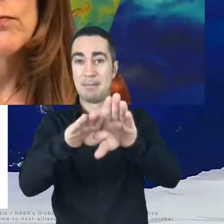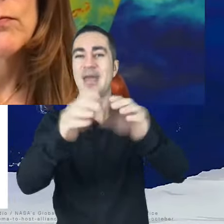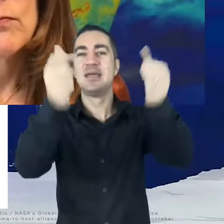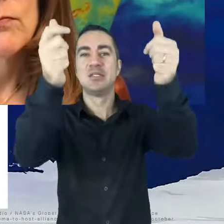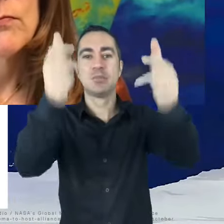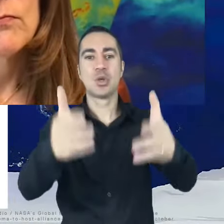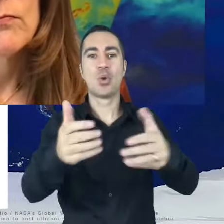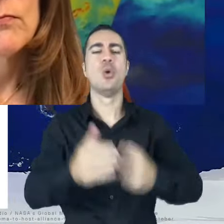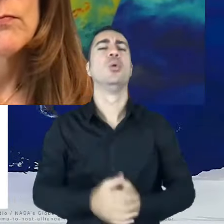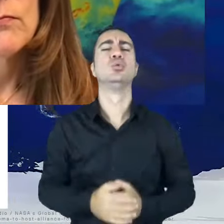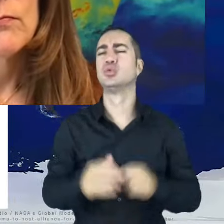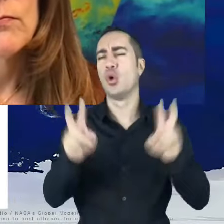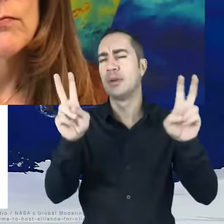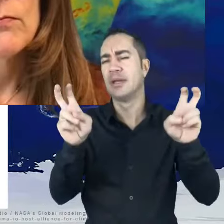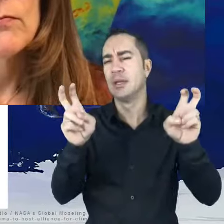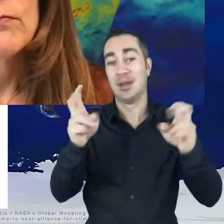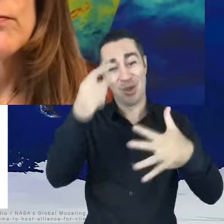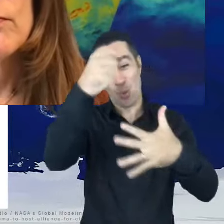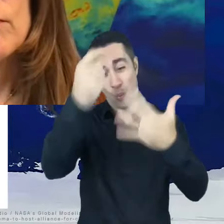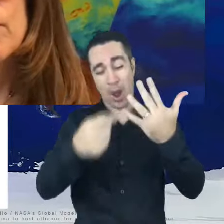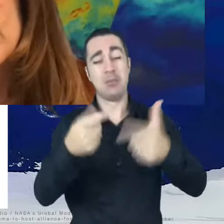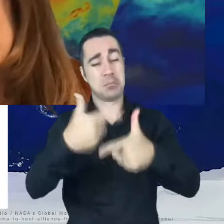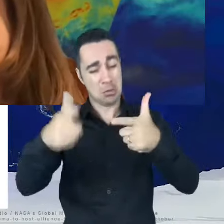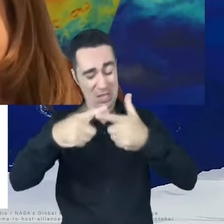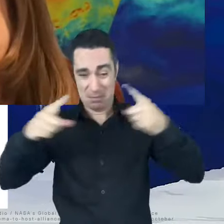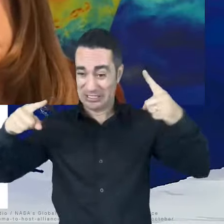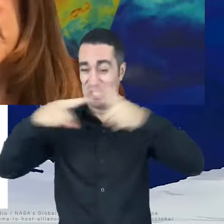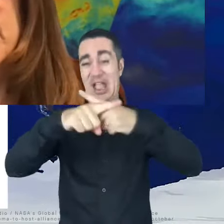quais são os dilemas que você viu